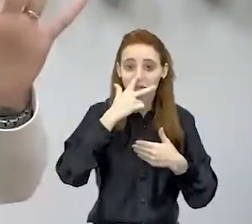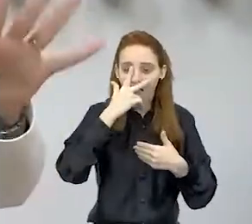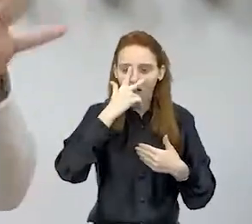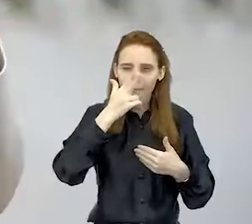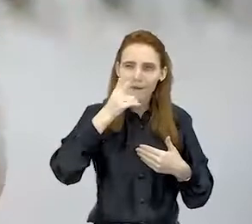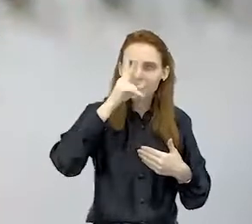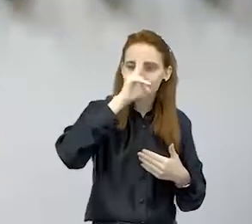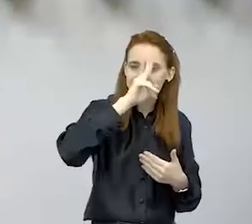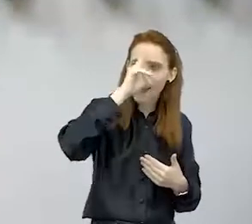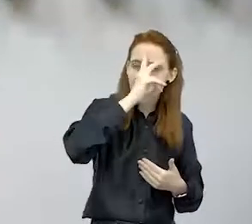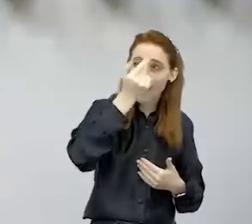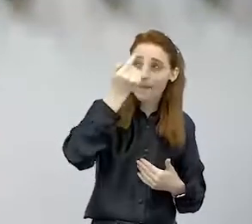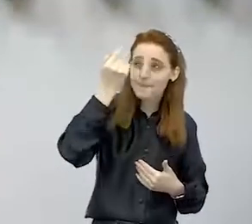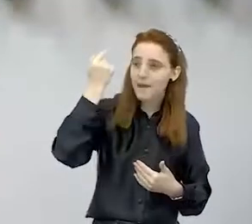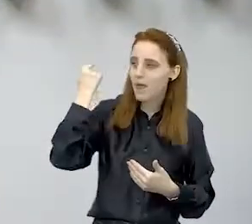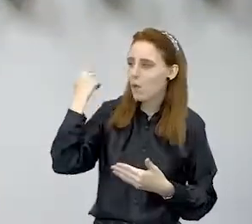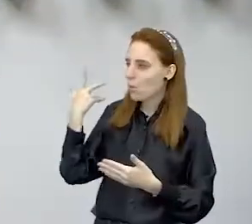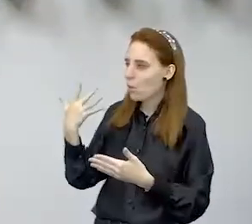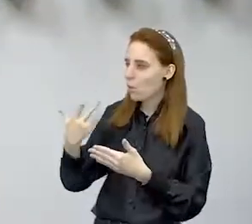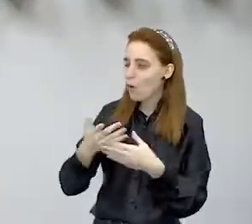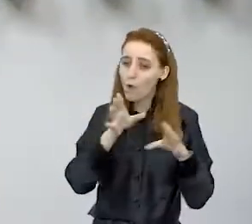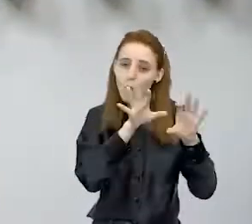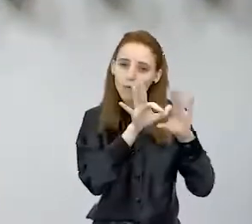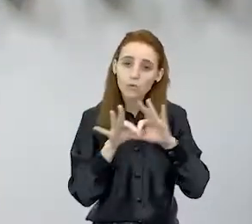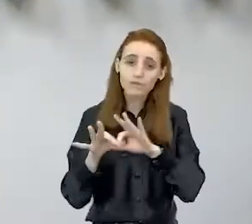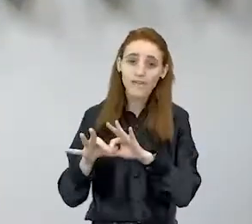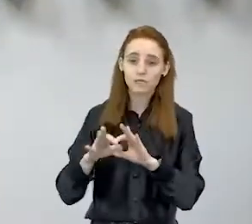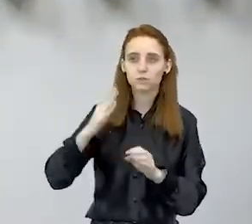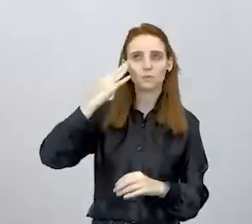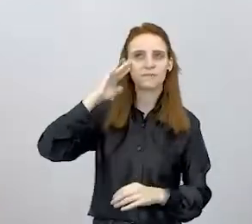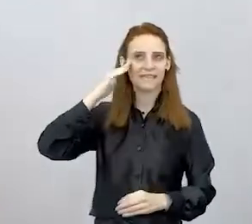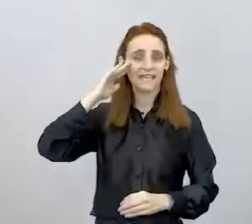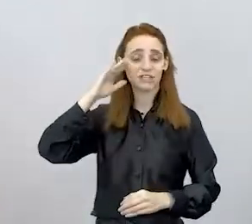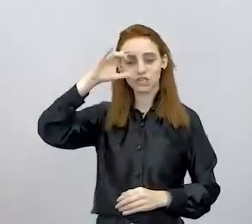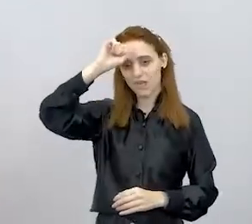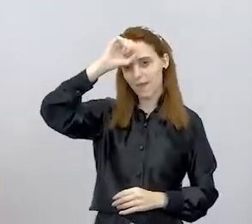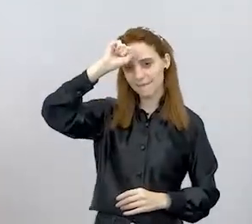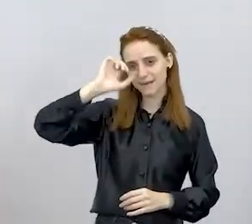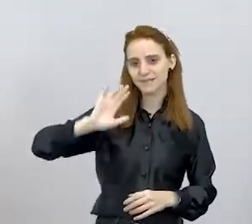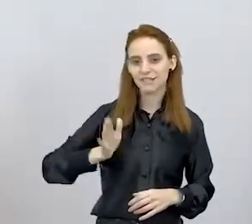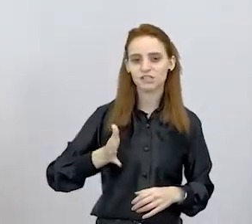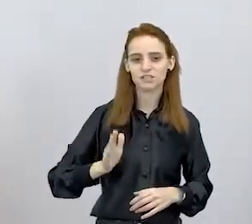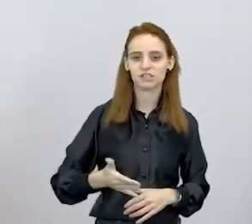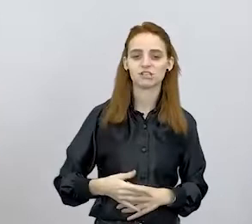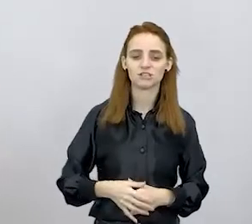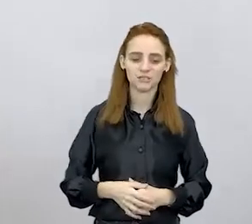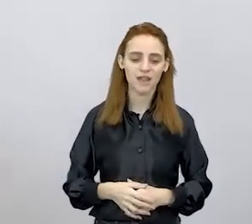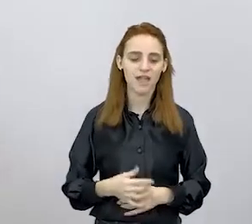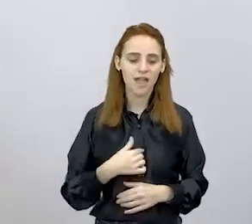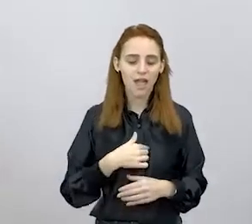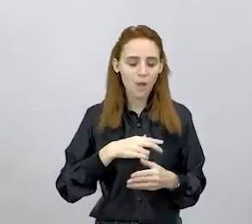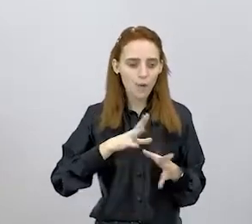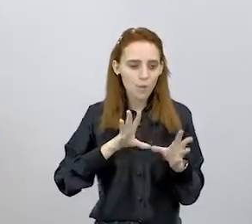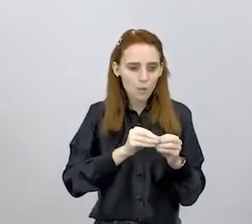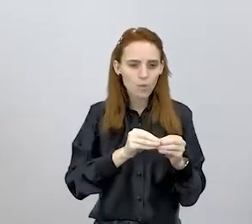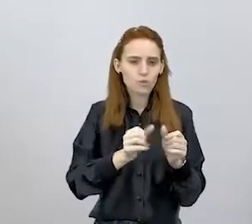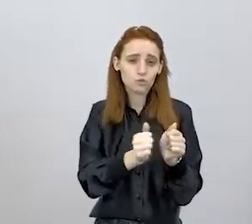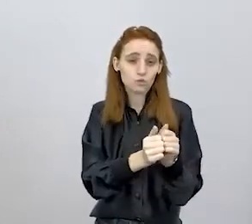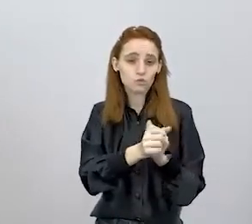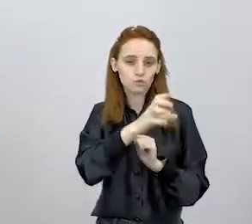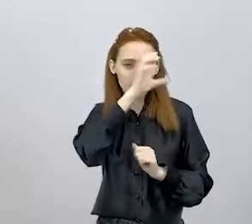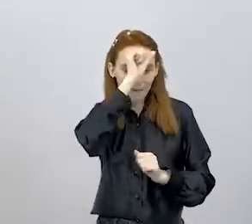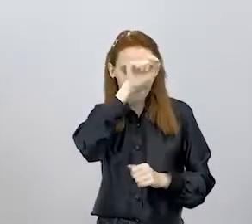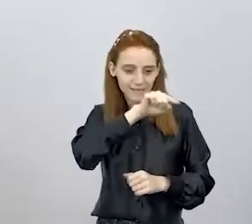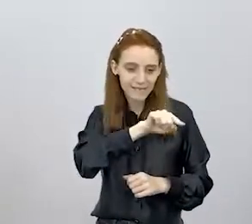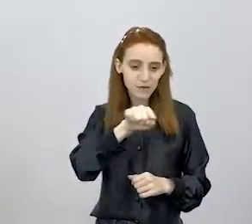panorâmica, a gente entende o quanto nós aprendemos. Nossa, e eu aqui revisando isso, falando o quanto eu aprendi junto com vocês. Na atividade